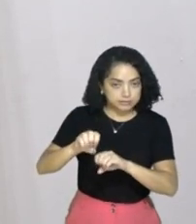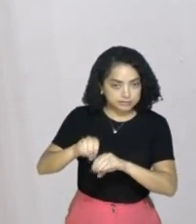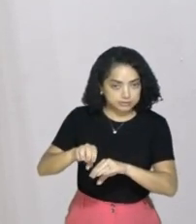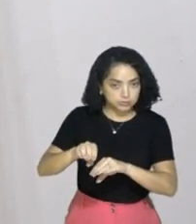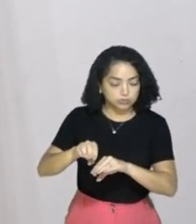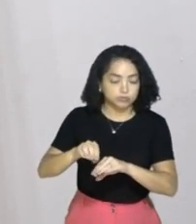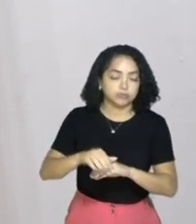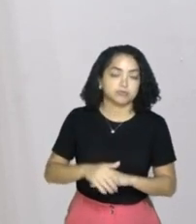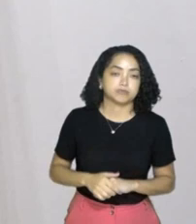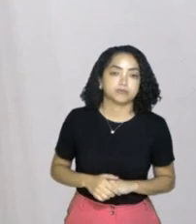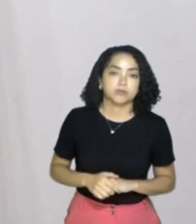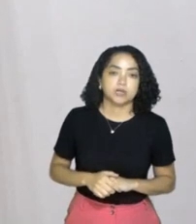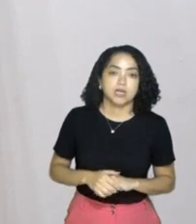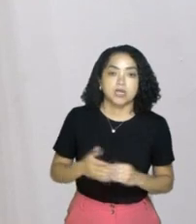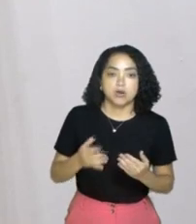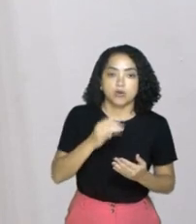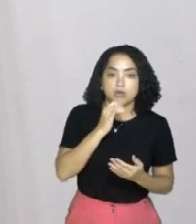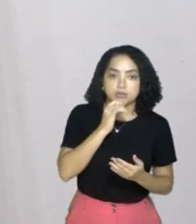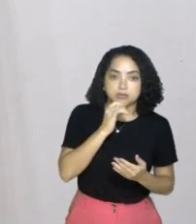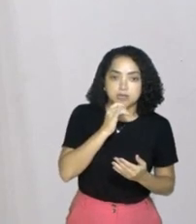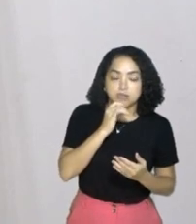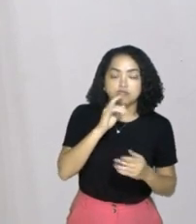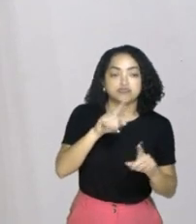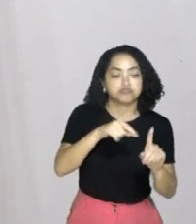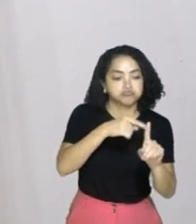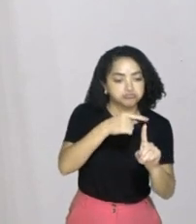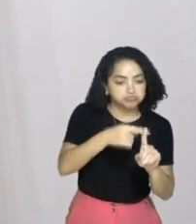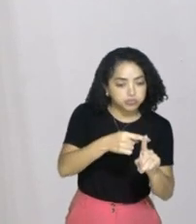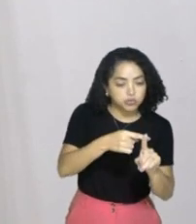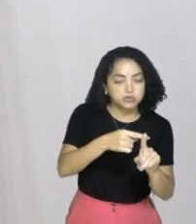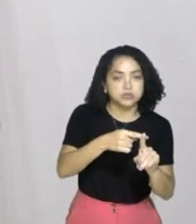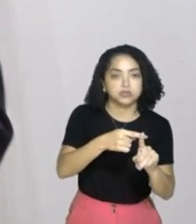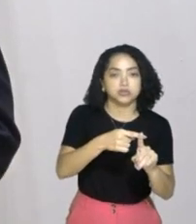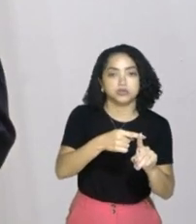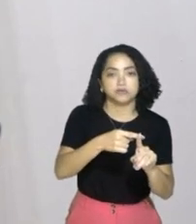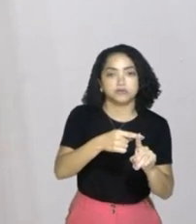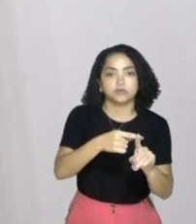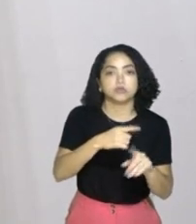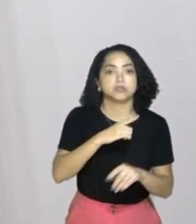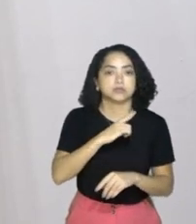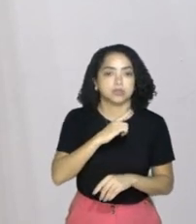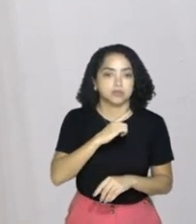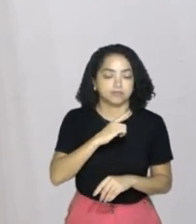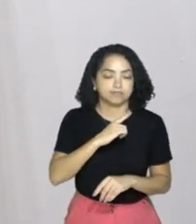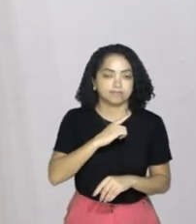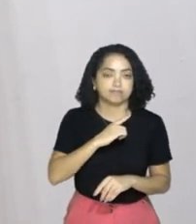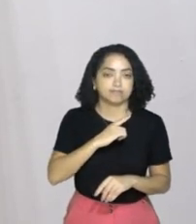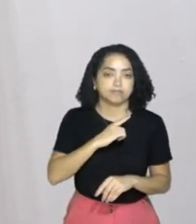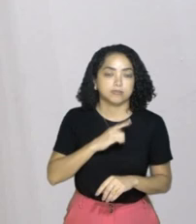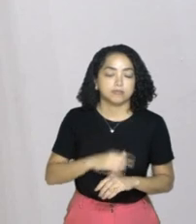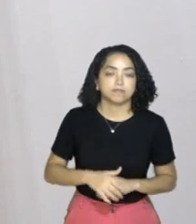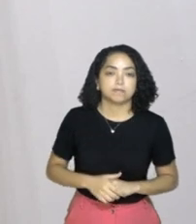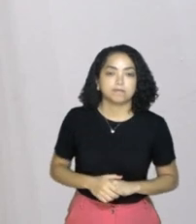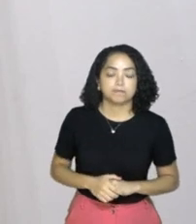de ensino exemplos positivos tem este poder